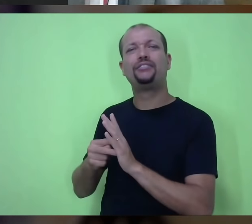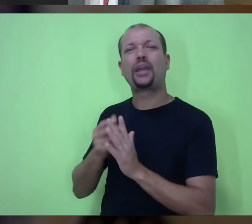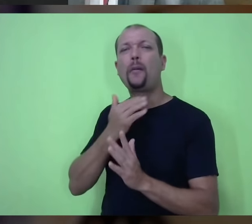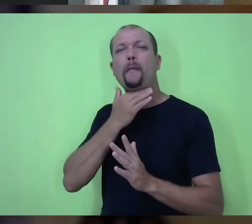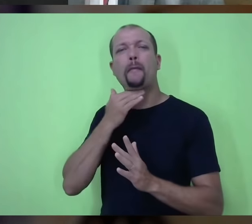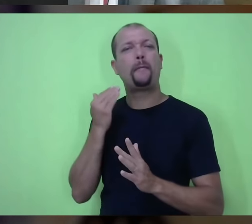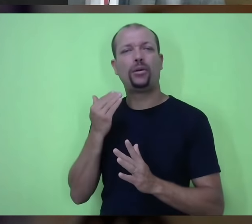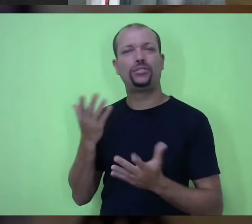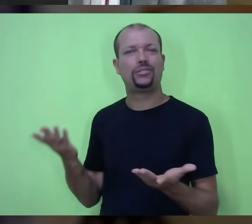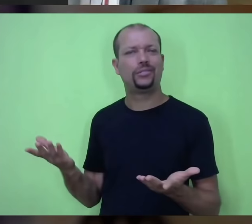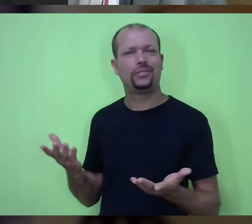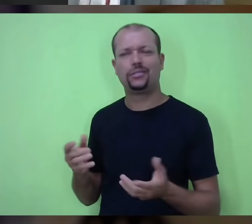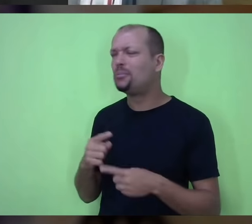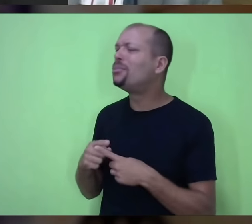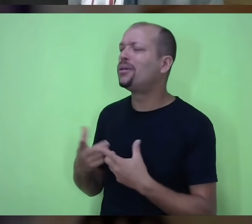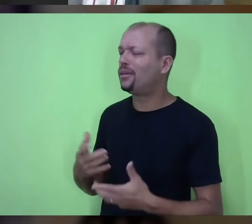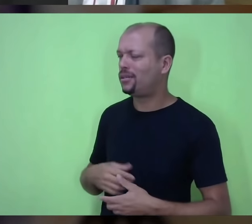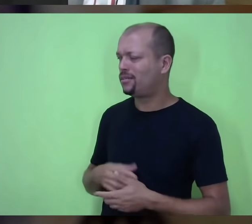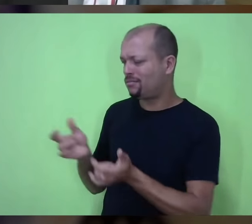morte.